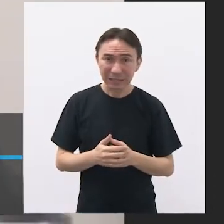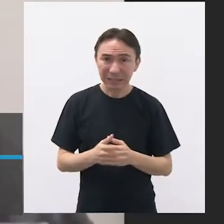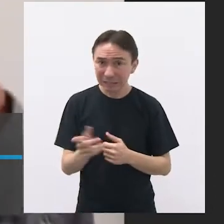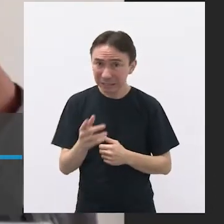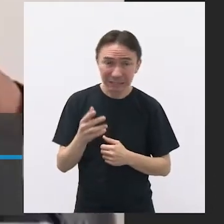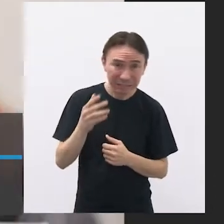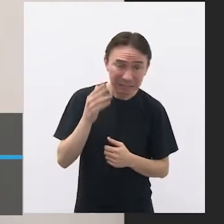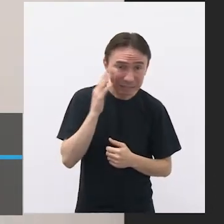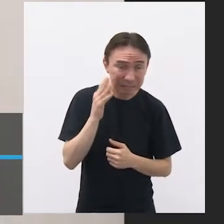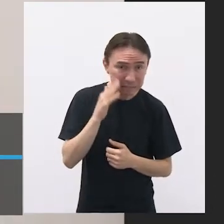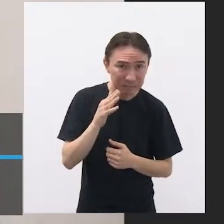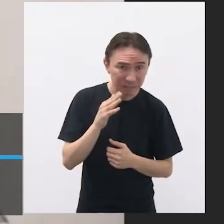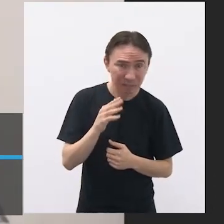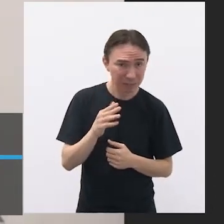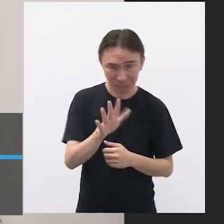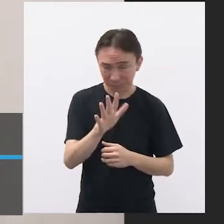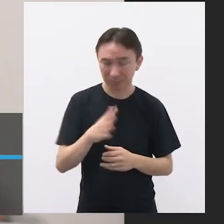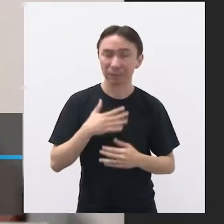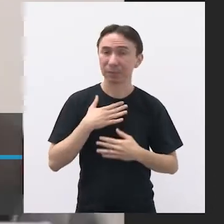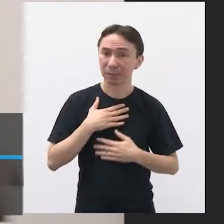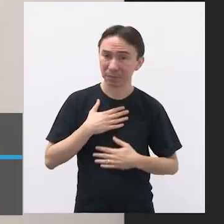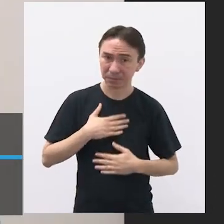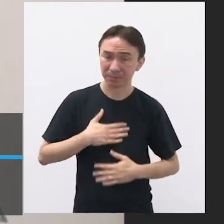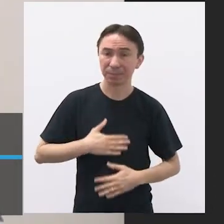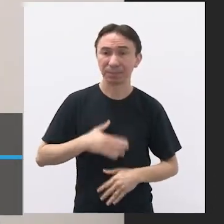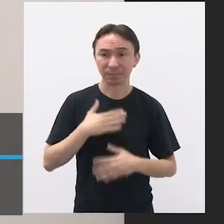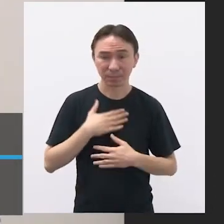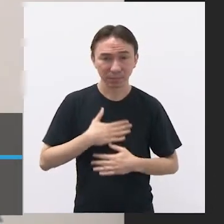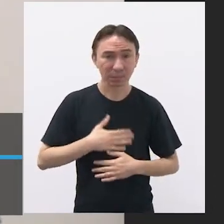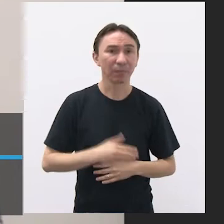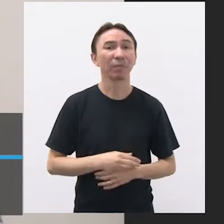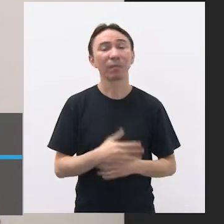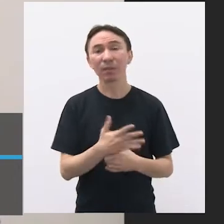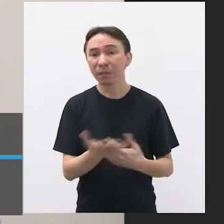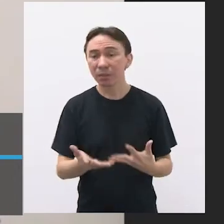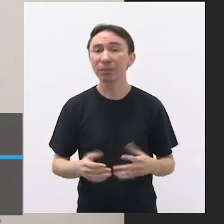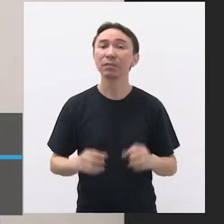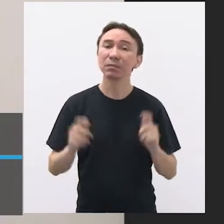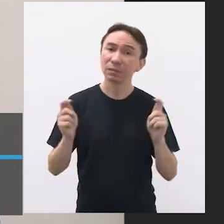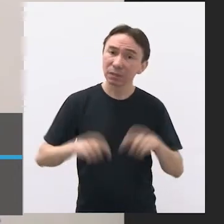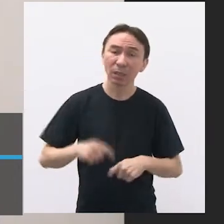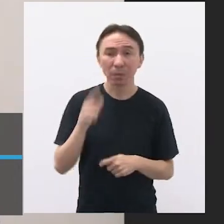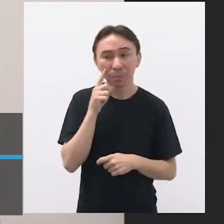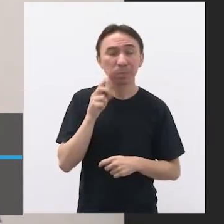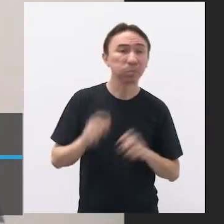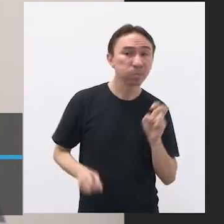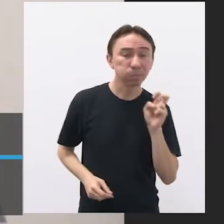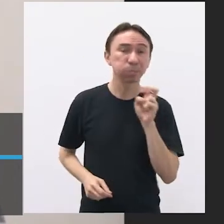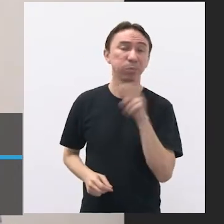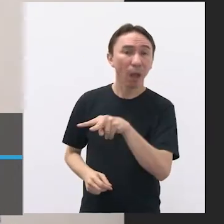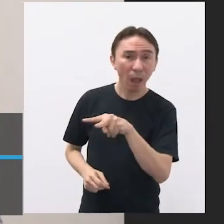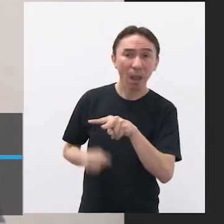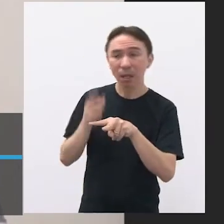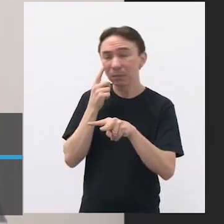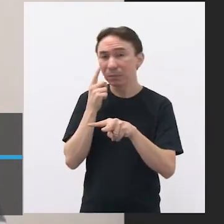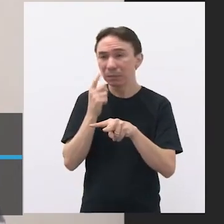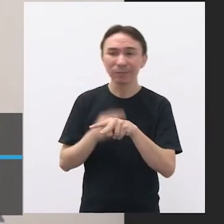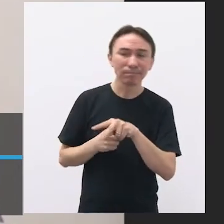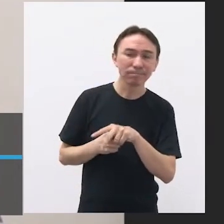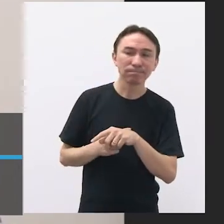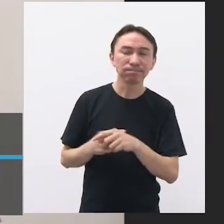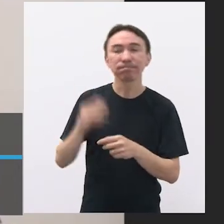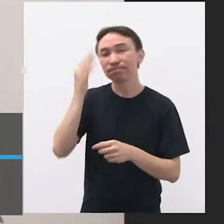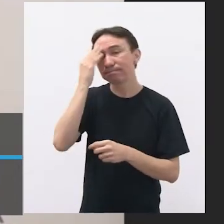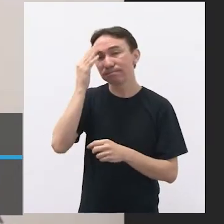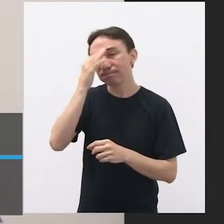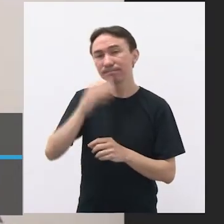calmos, mas é possível, estou dizendo que é possível olhar, se aprofundar para entender. Porque se a gente consegue entender nossos estudantes, eles conseguem